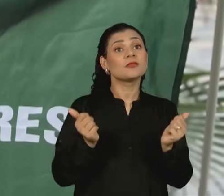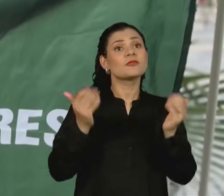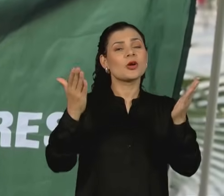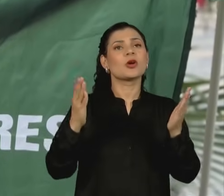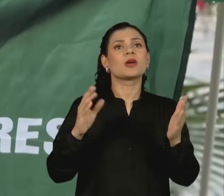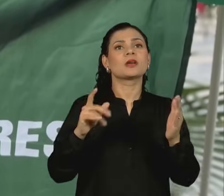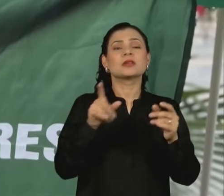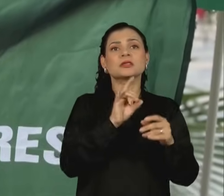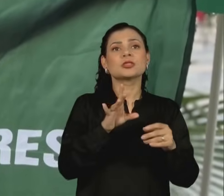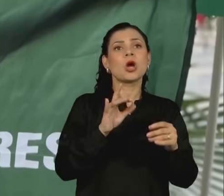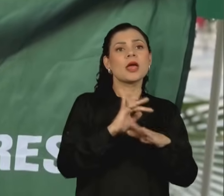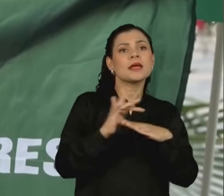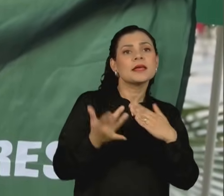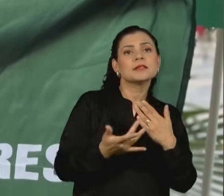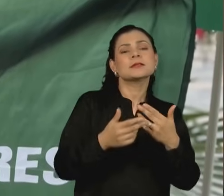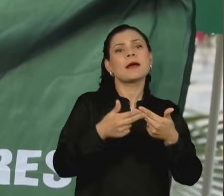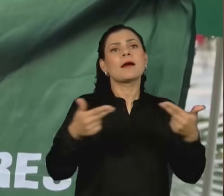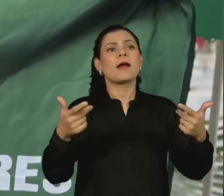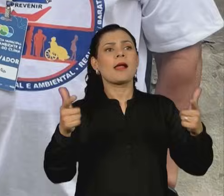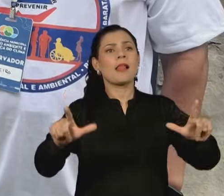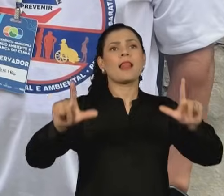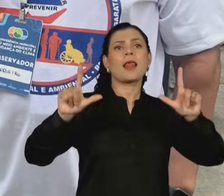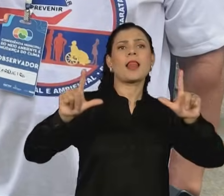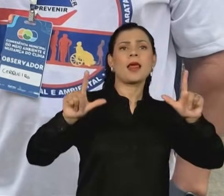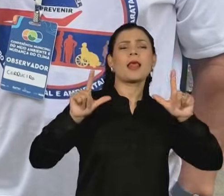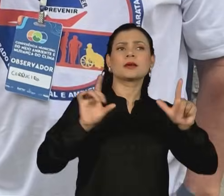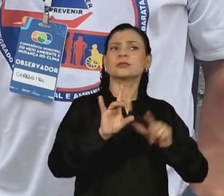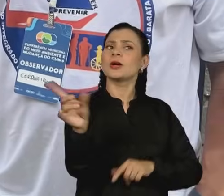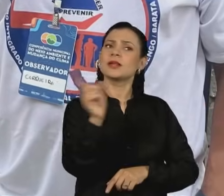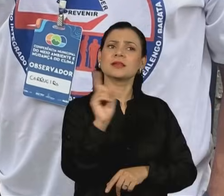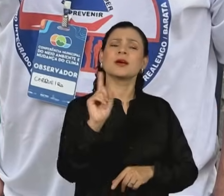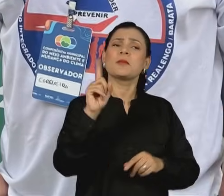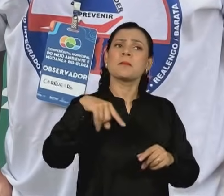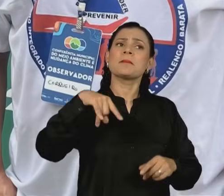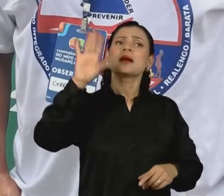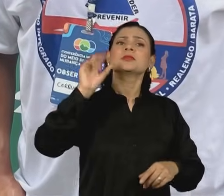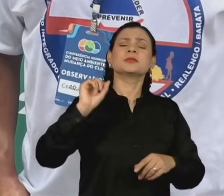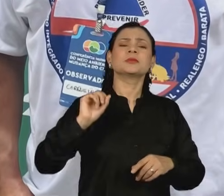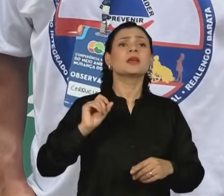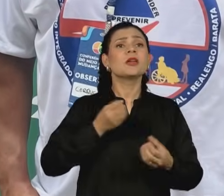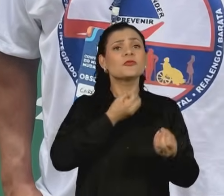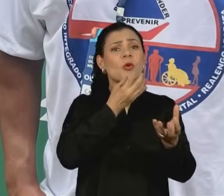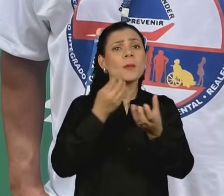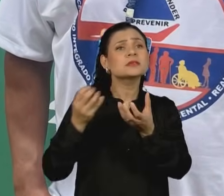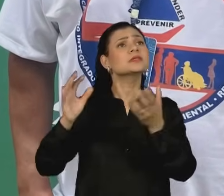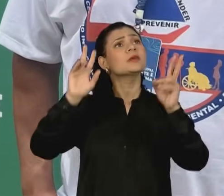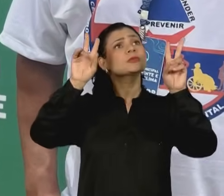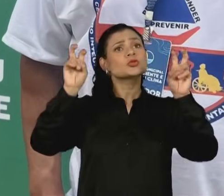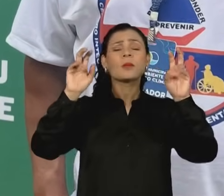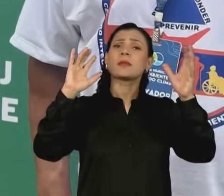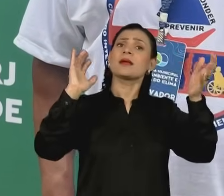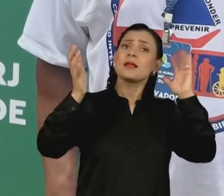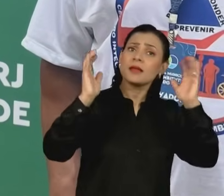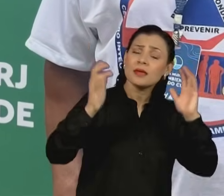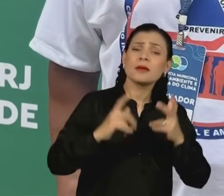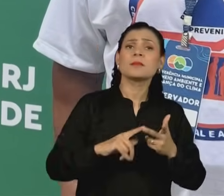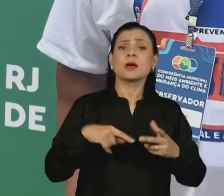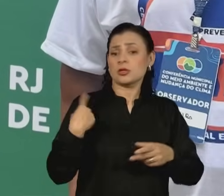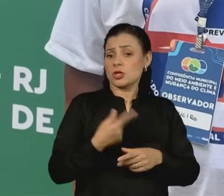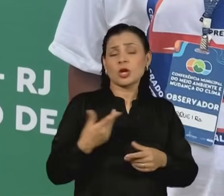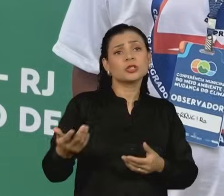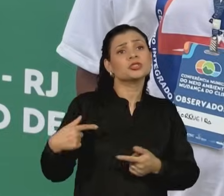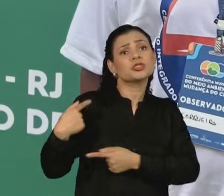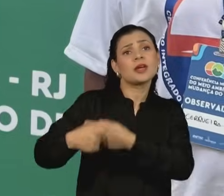daquilo que passa nas redes, daquilo que é postado nas mídias, um papel essencial no combate à desinformação climática, que, né, somos a geração